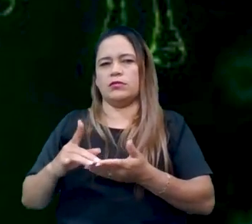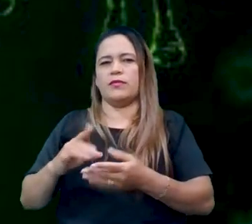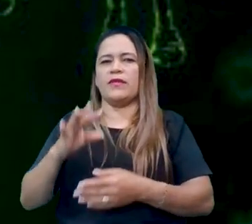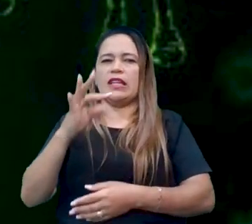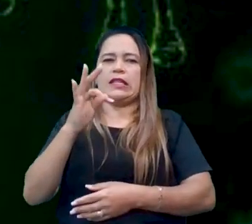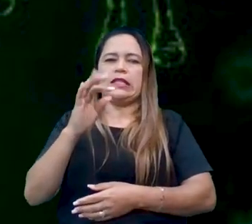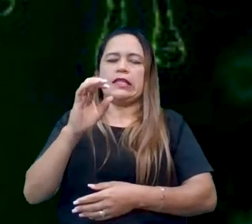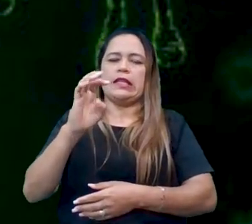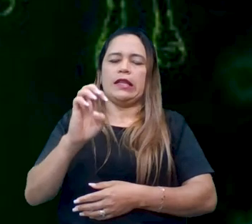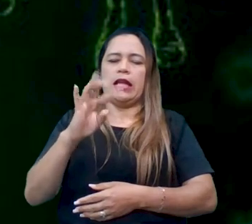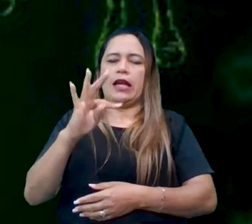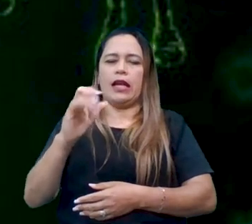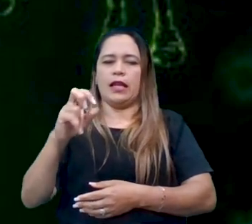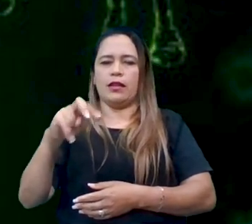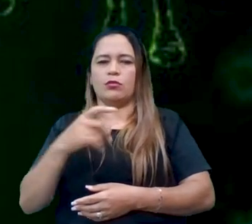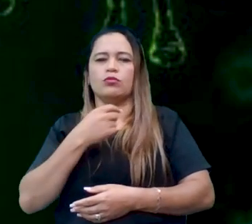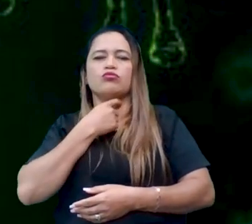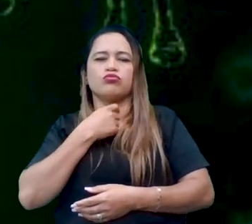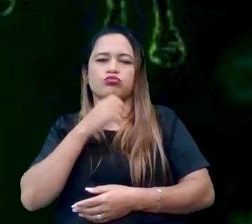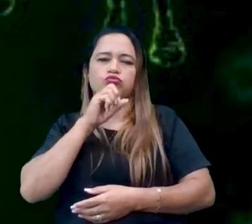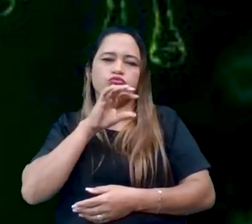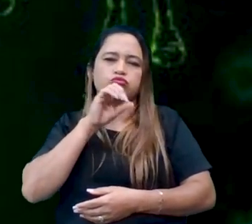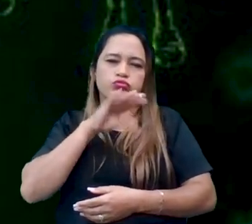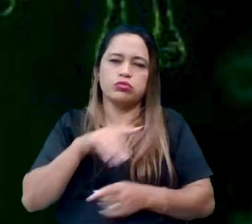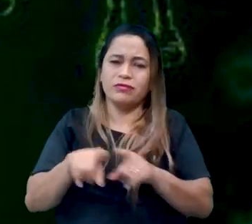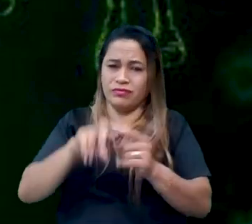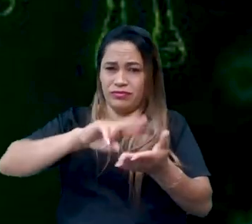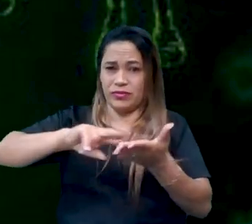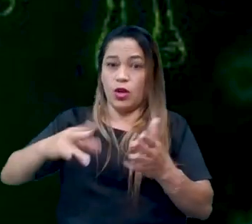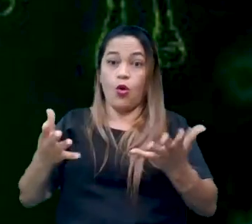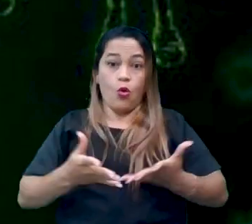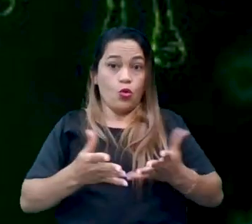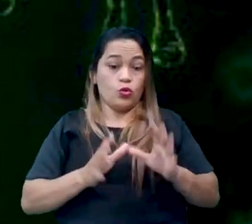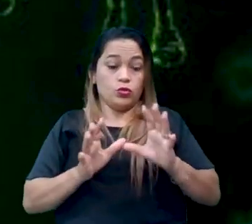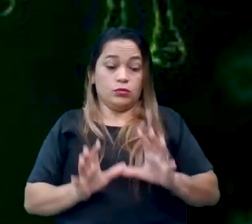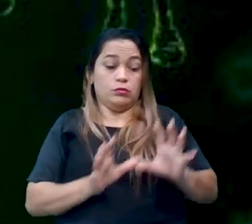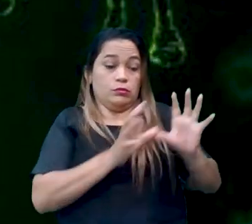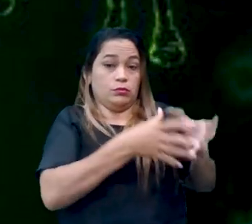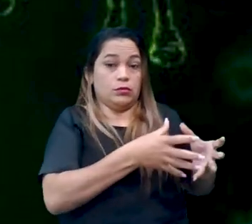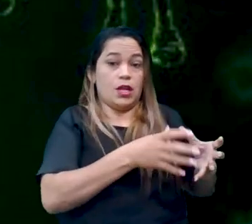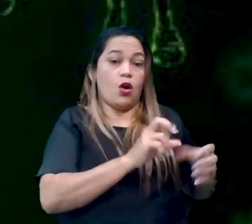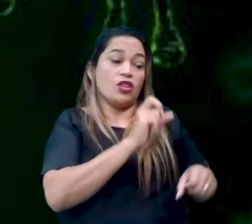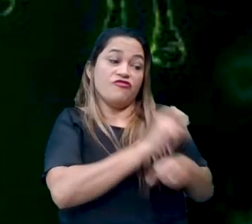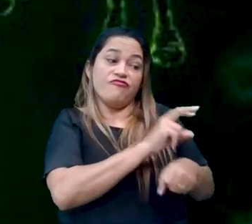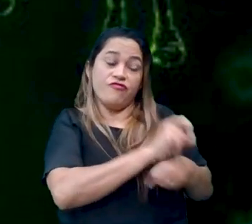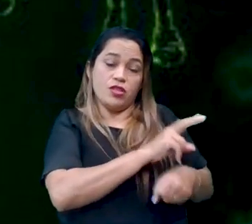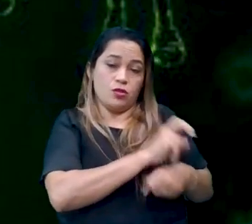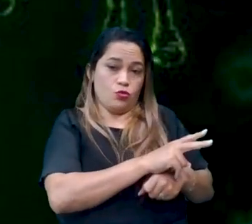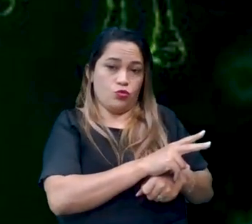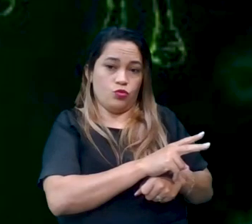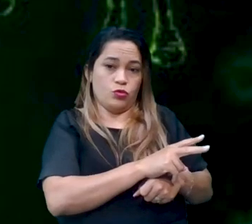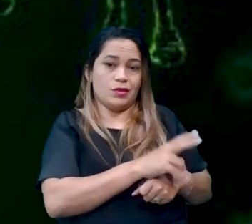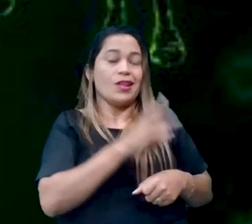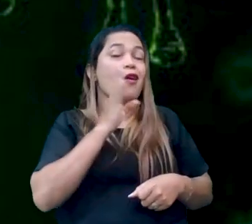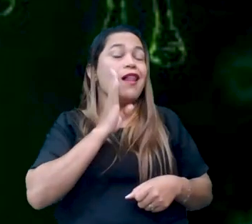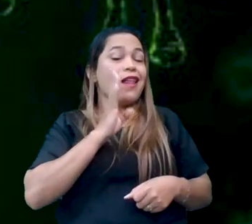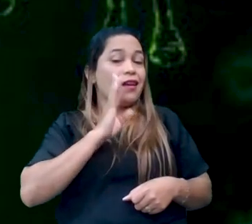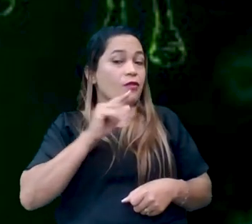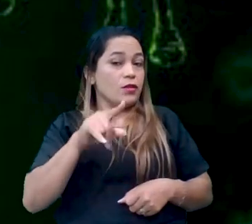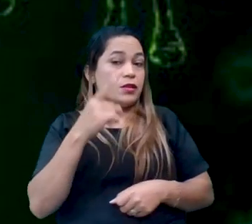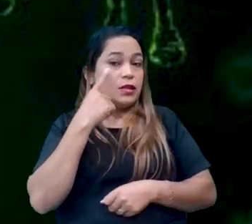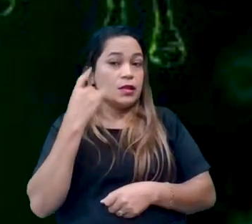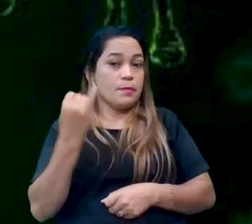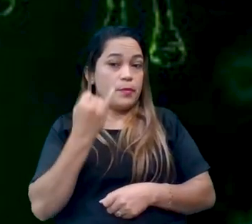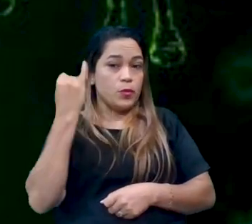tétano, tuberculose e várias outras de bactéria. Hoje nós vamos falar de várias outras agora de vírus. Então o legal e o importante para